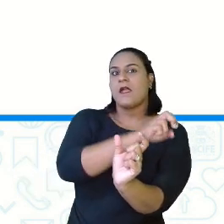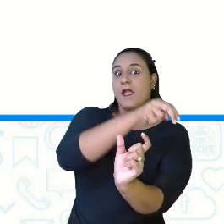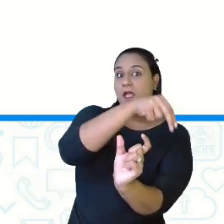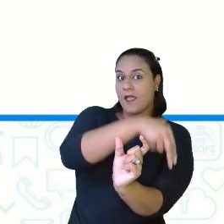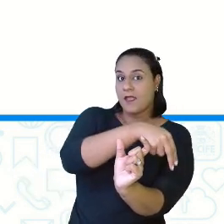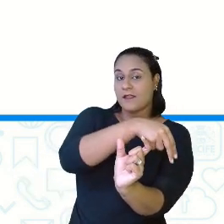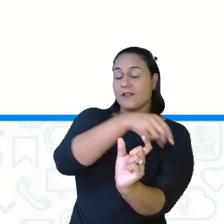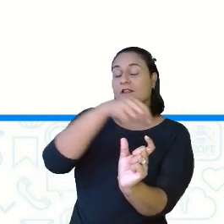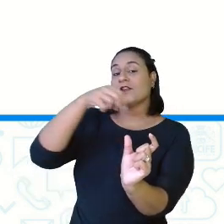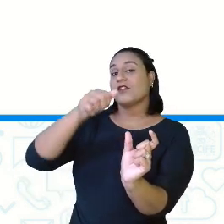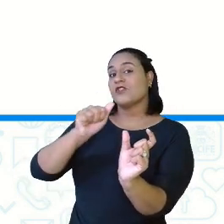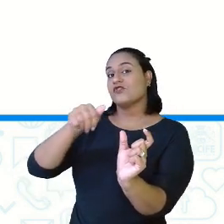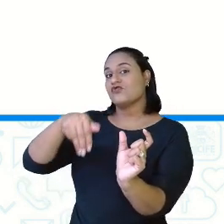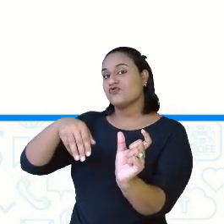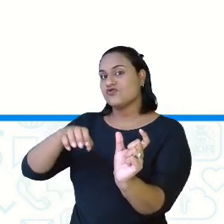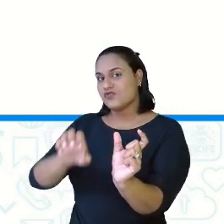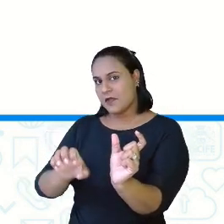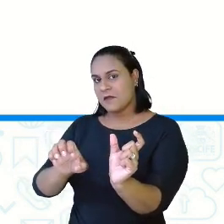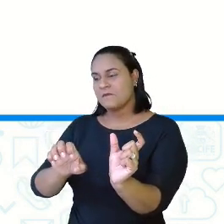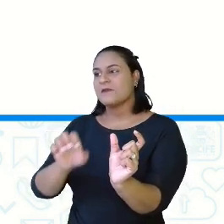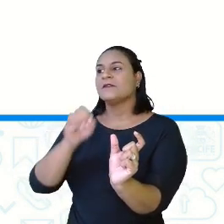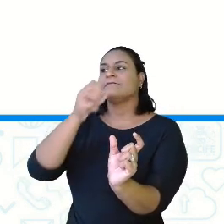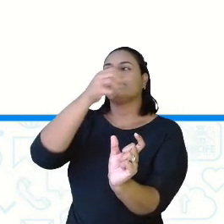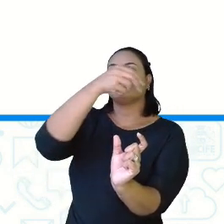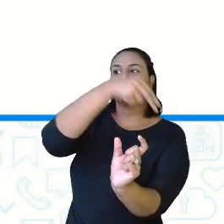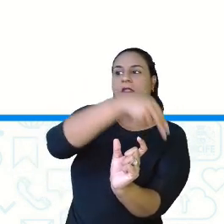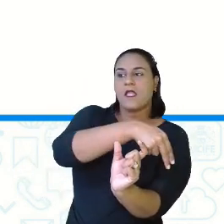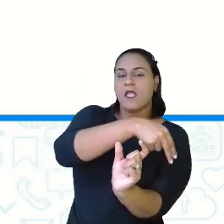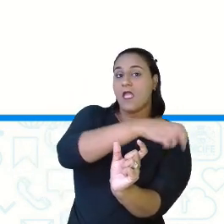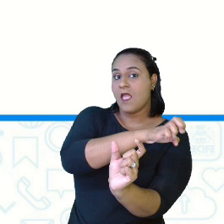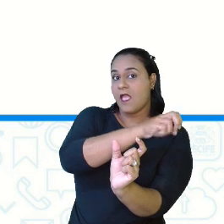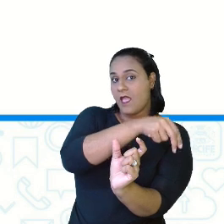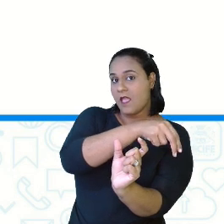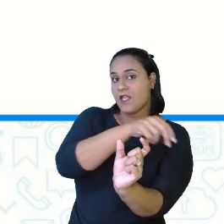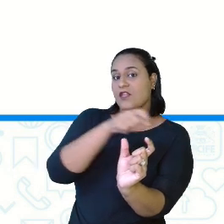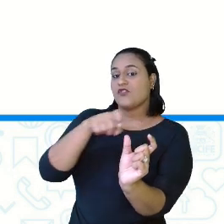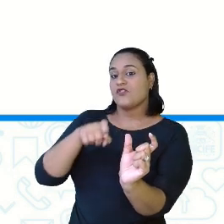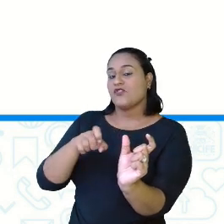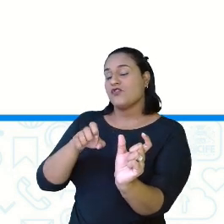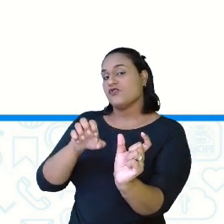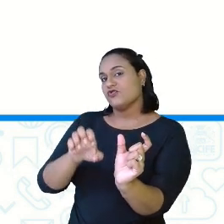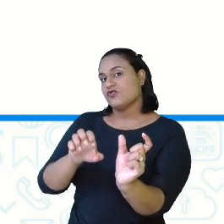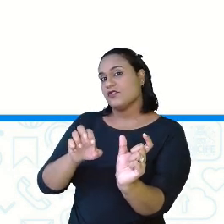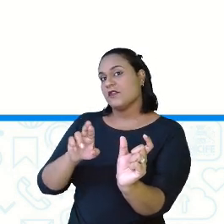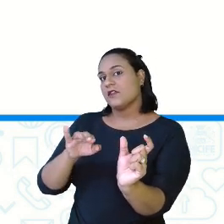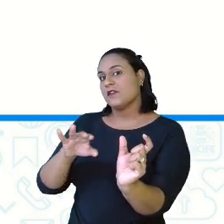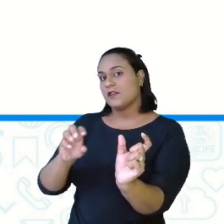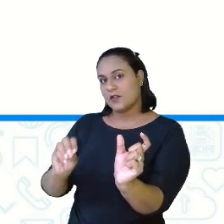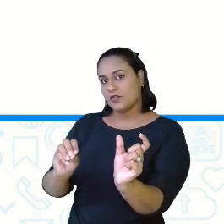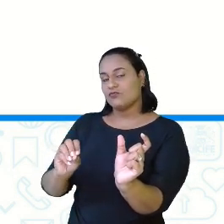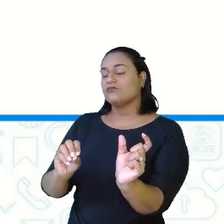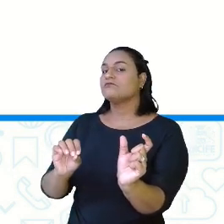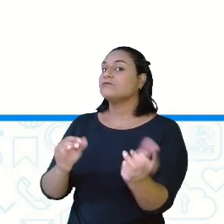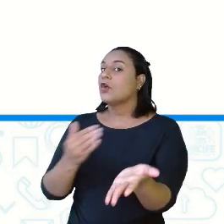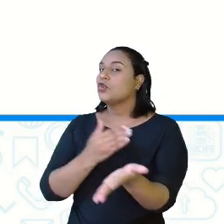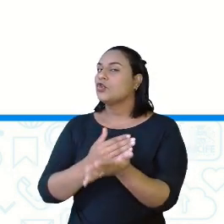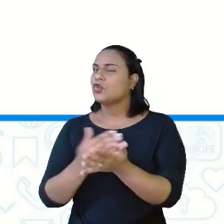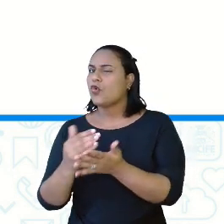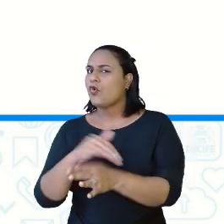enxergar, enxerido, enxaqueca. Veja, todas elas começaram com